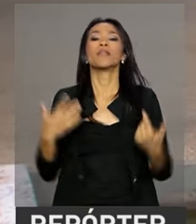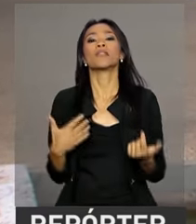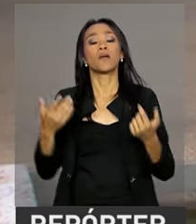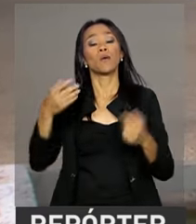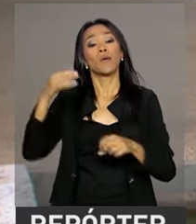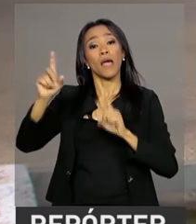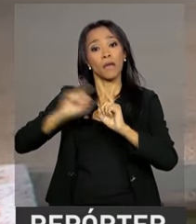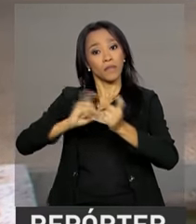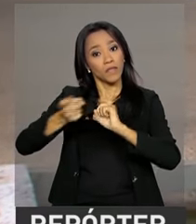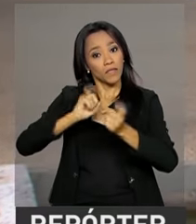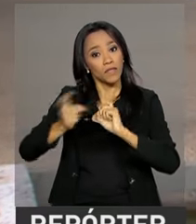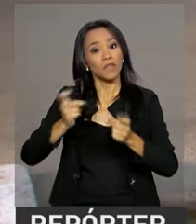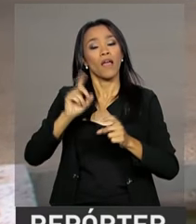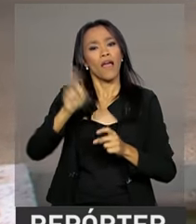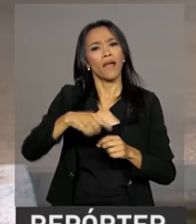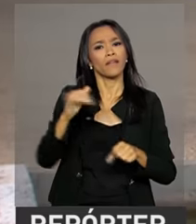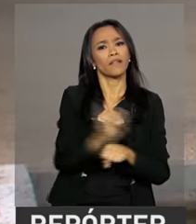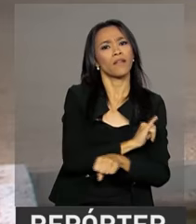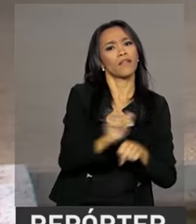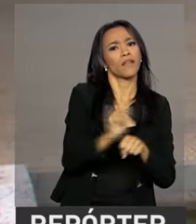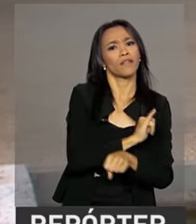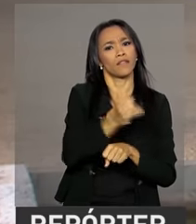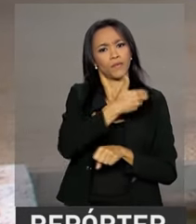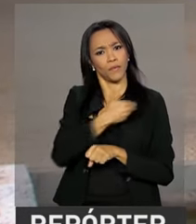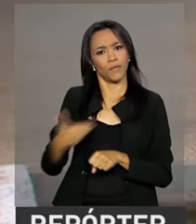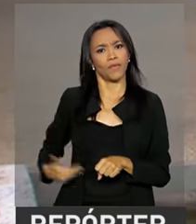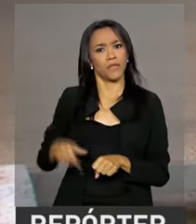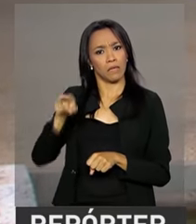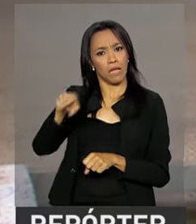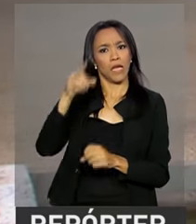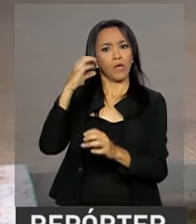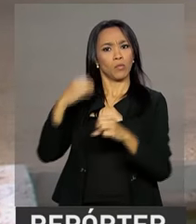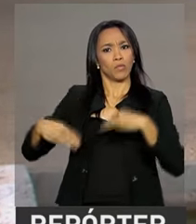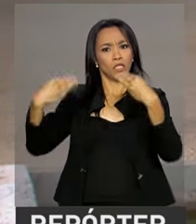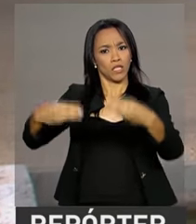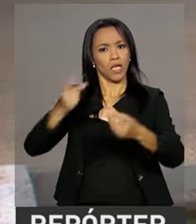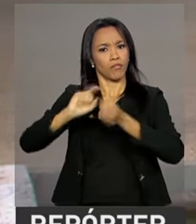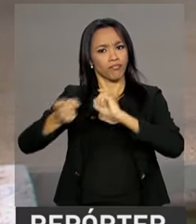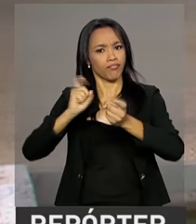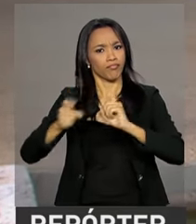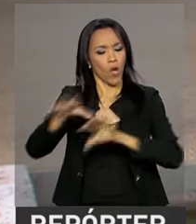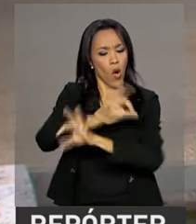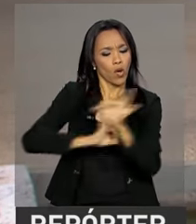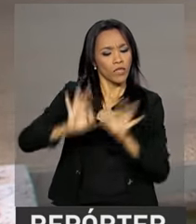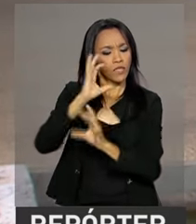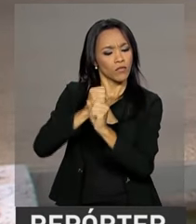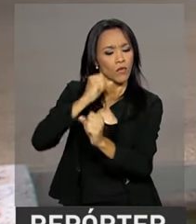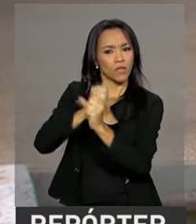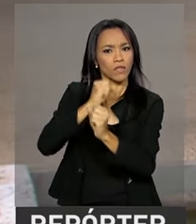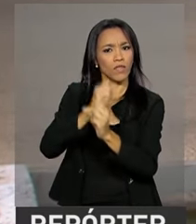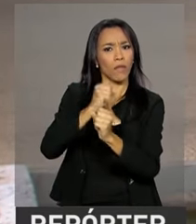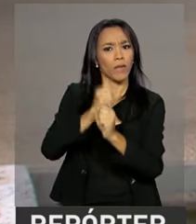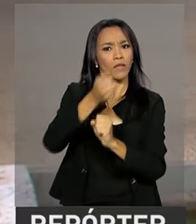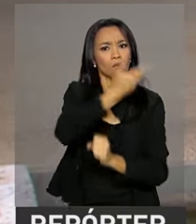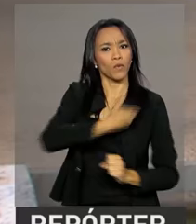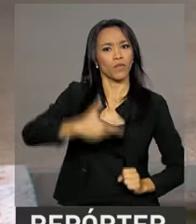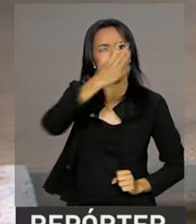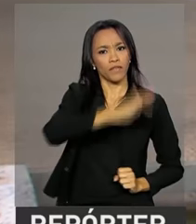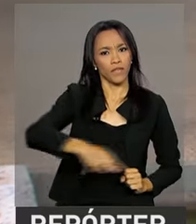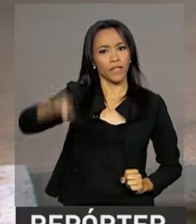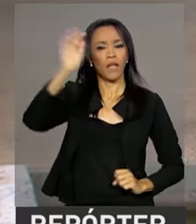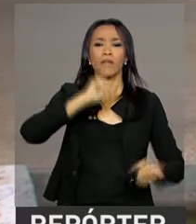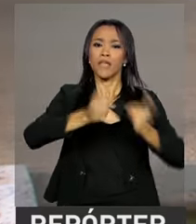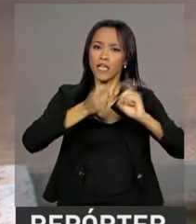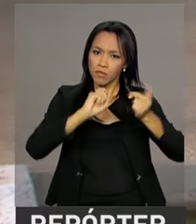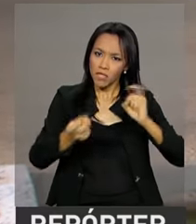estratégico para o governo pois é responsável pela elaboração do orçamento da união a cada ano e pela gestão da administração